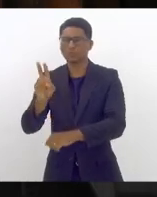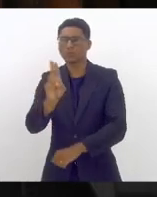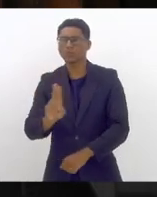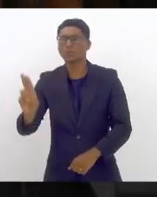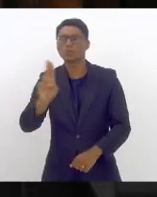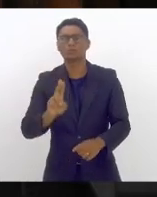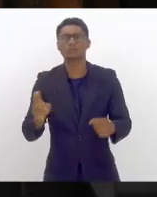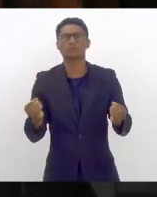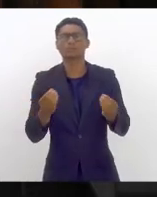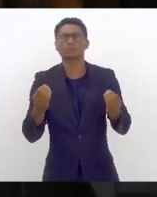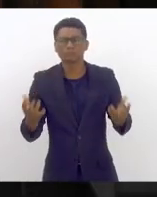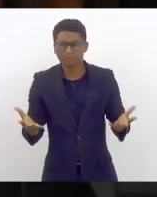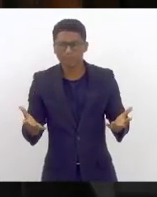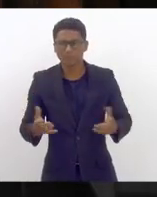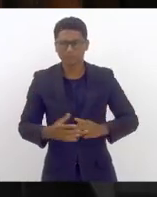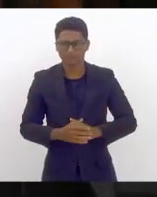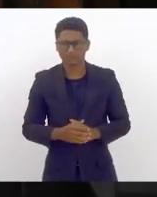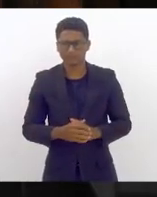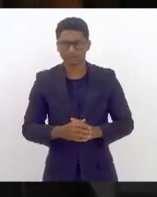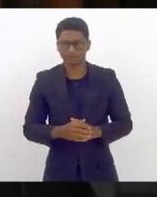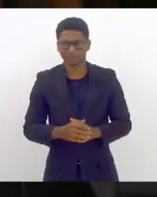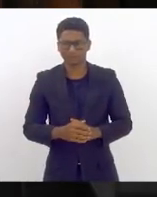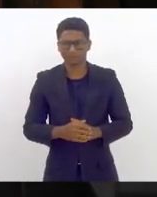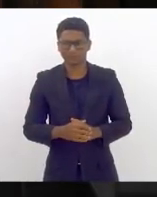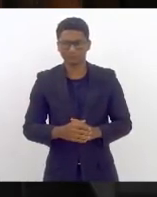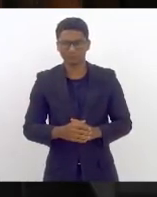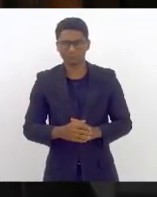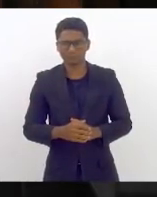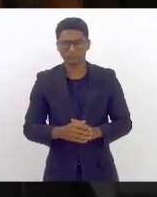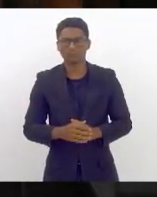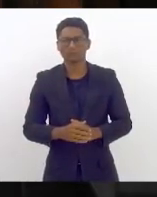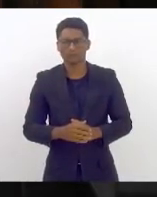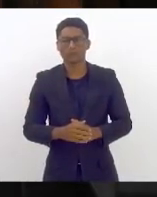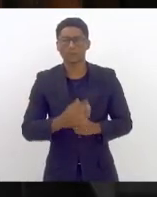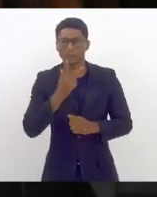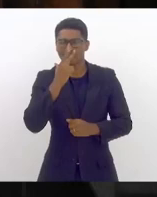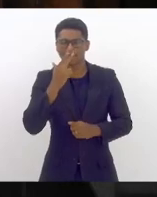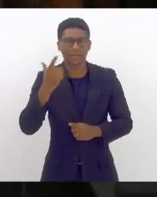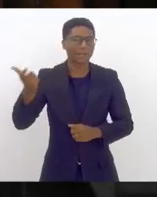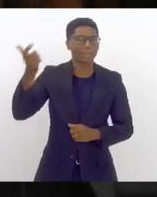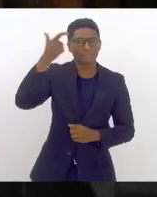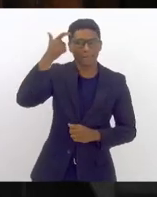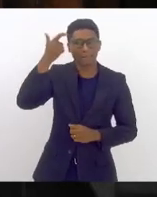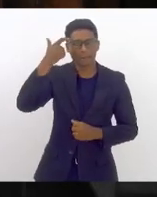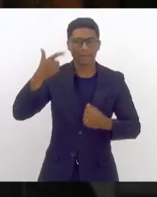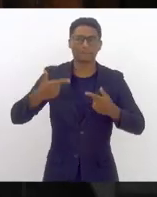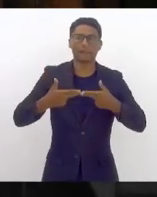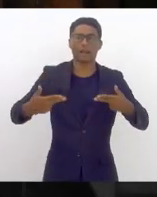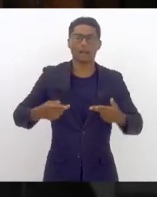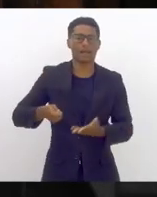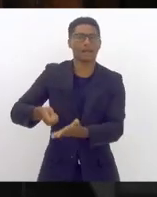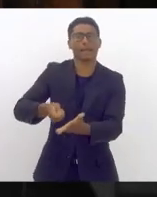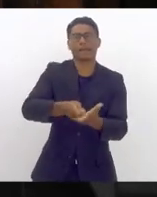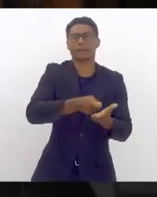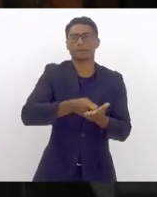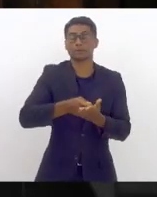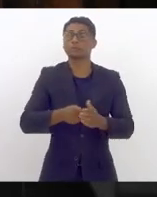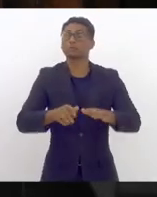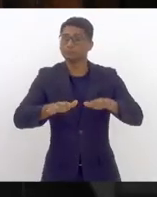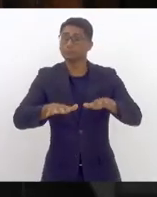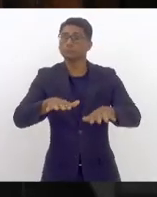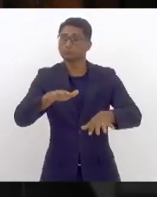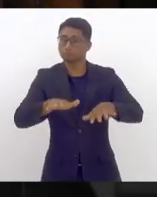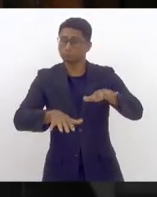como massa e instrumento de doutrinação ideológica, mas que muitas